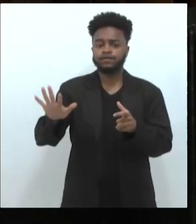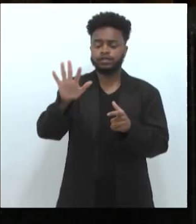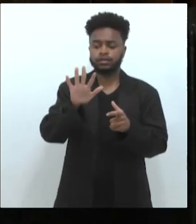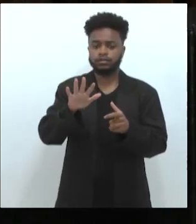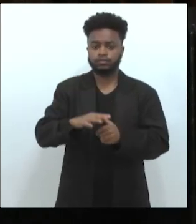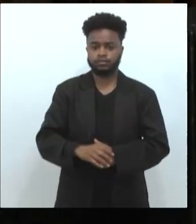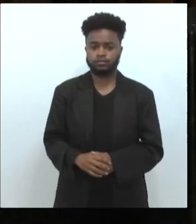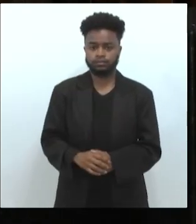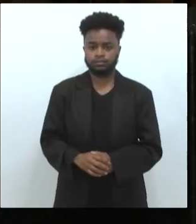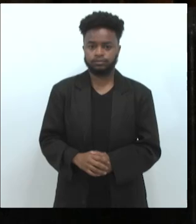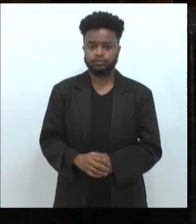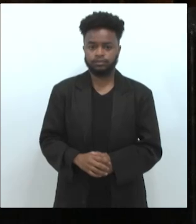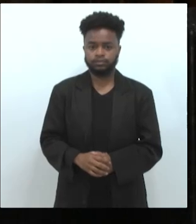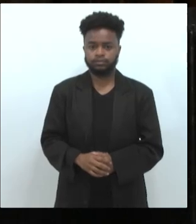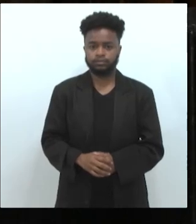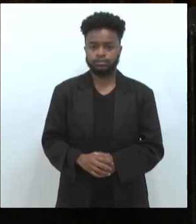ação?